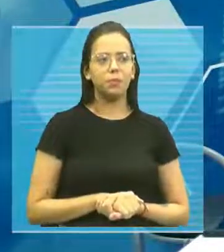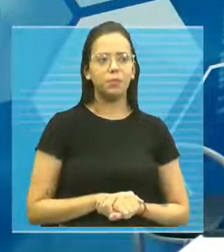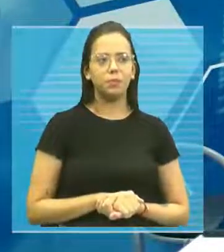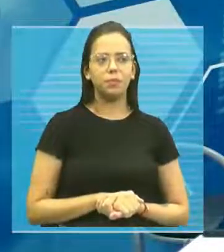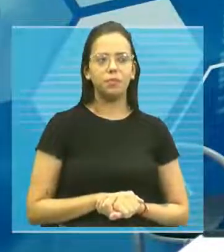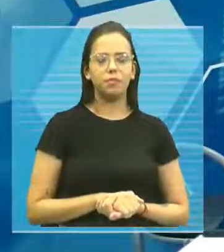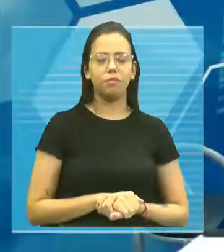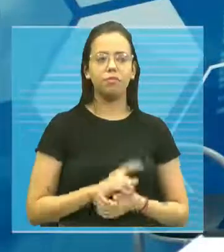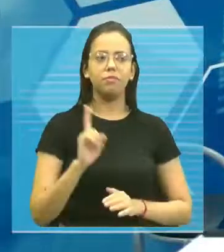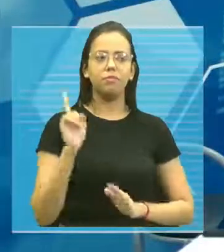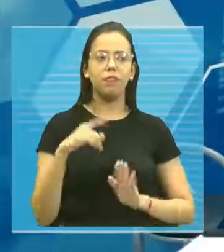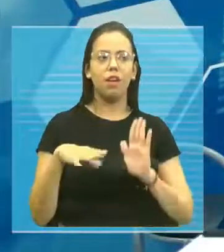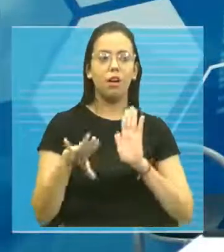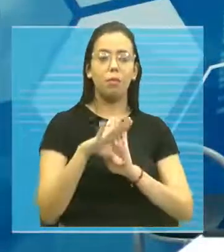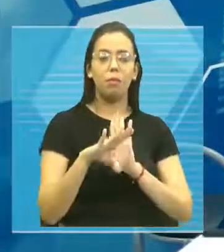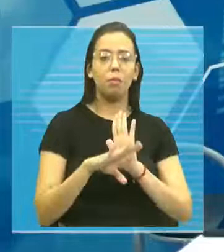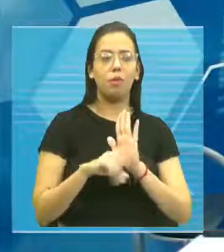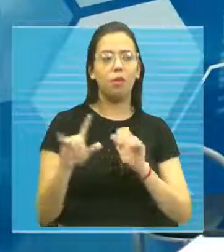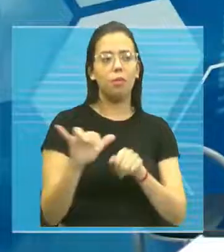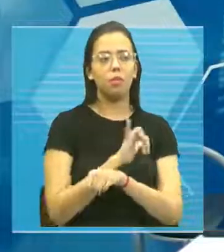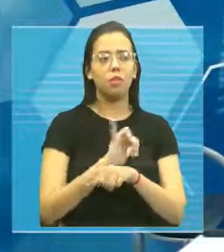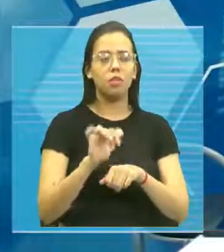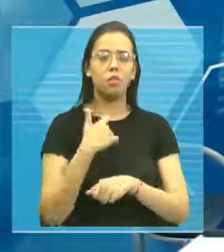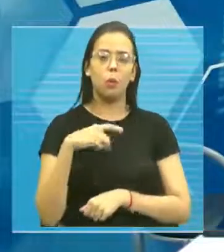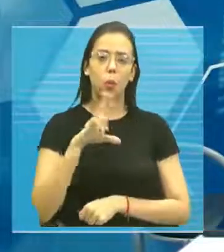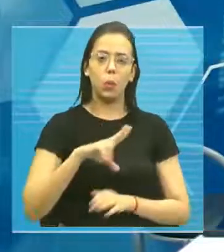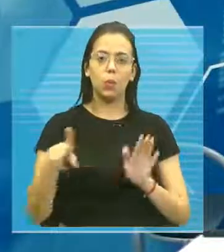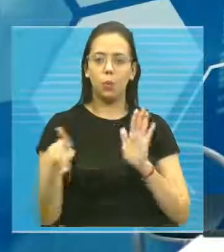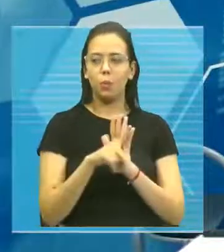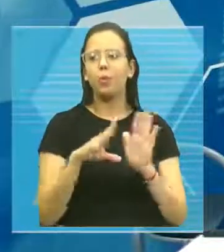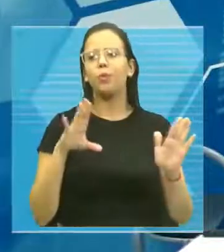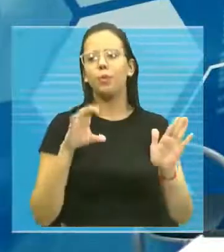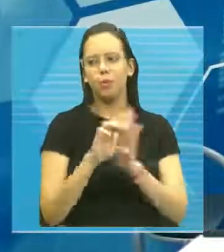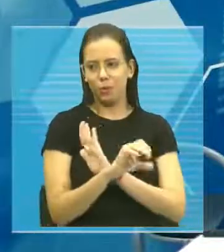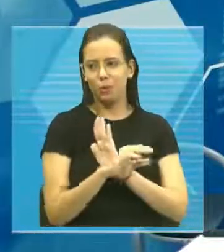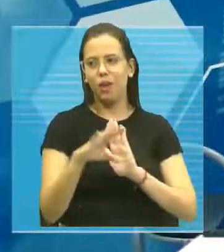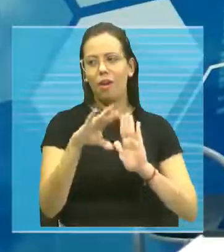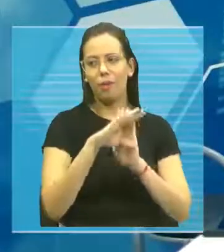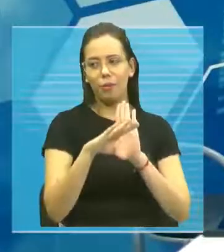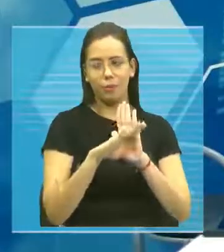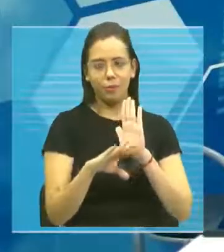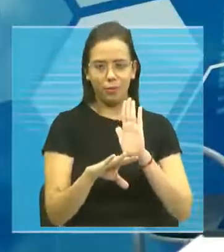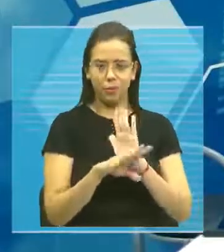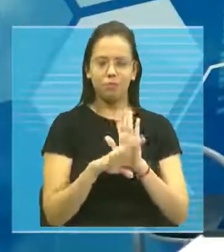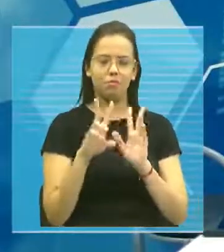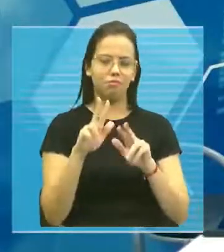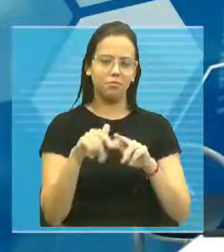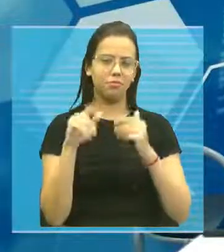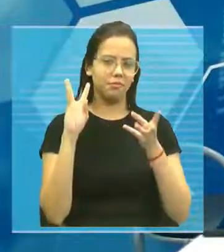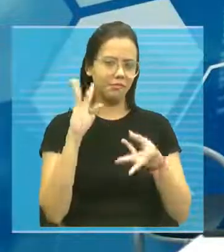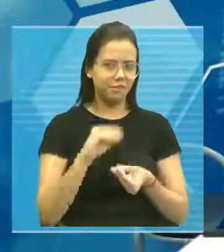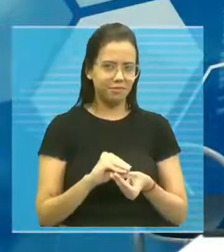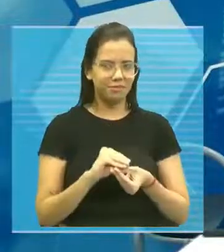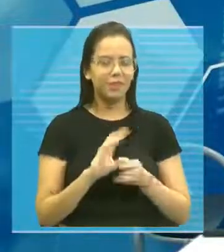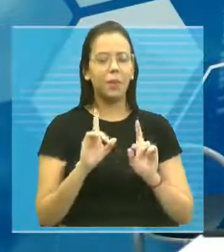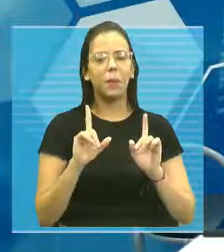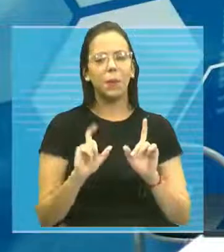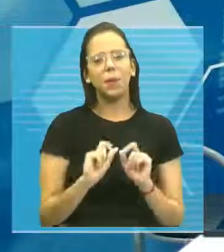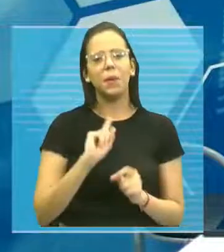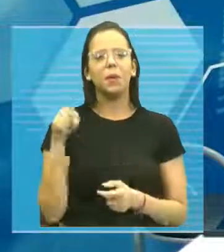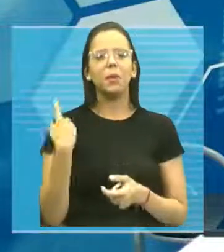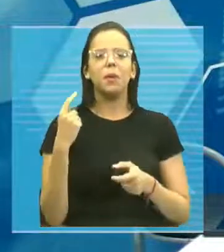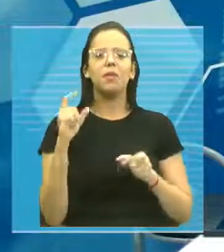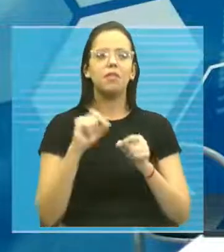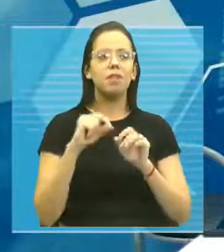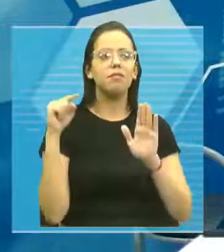da libras é é uma ferramenta que eu uso do Google Google forms achando só de forma expor redução e em que a gente